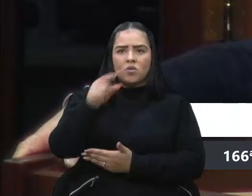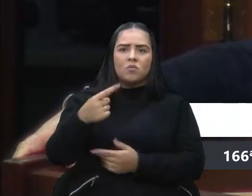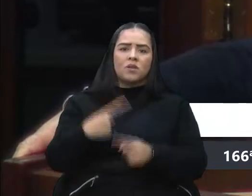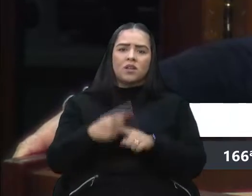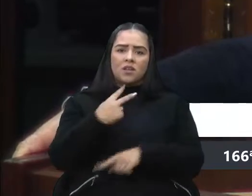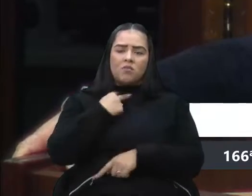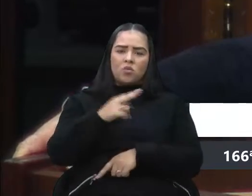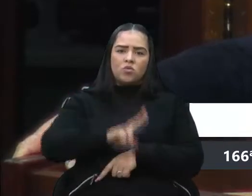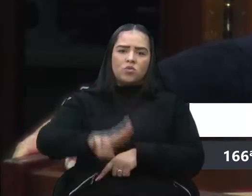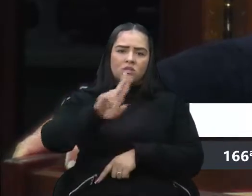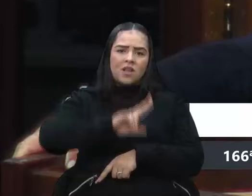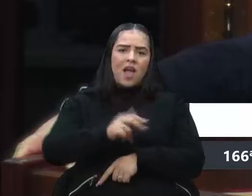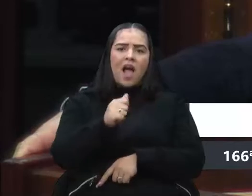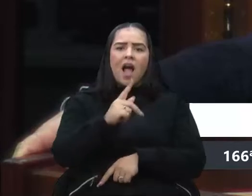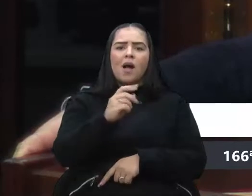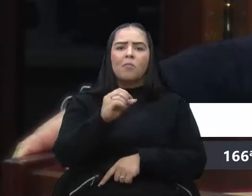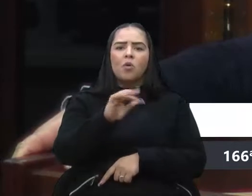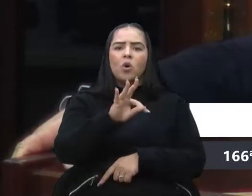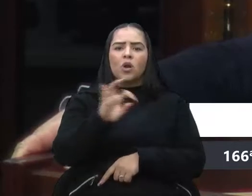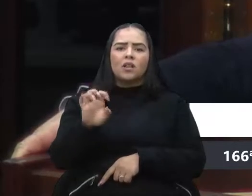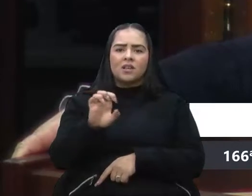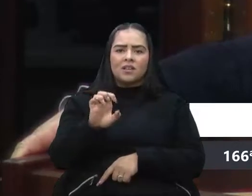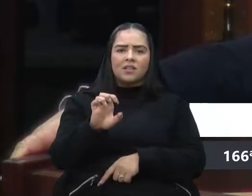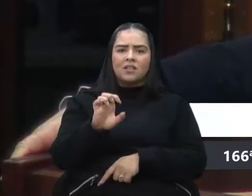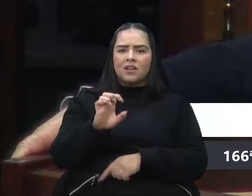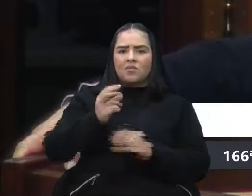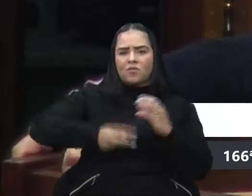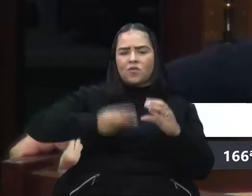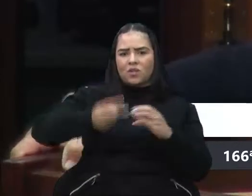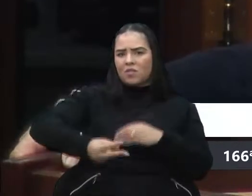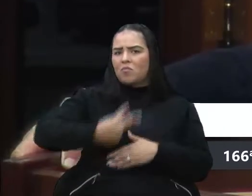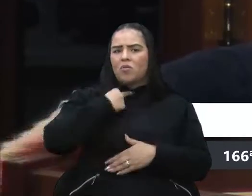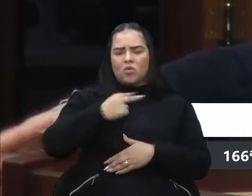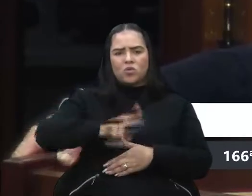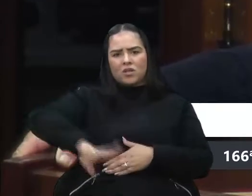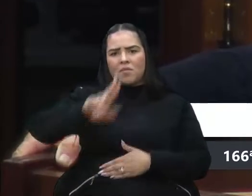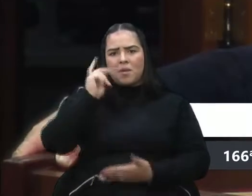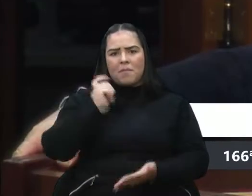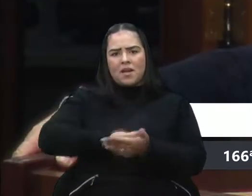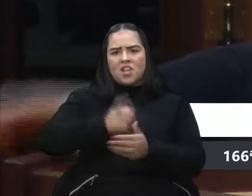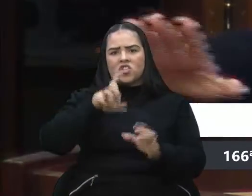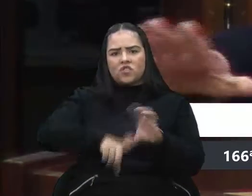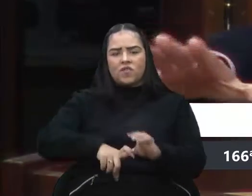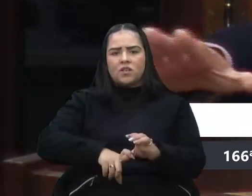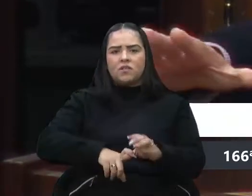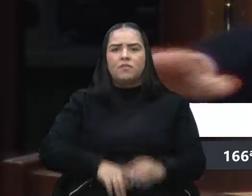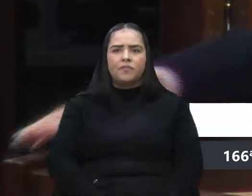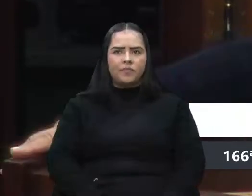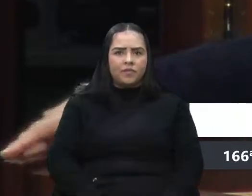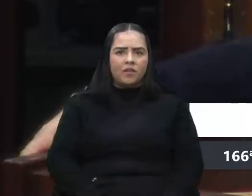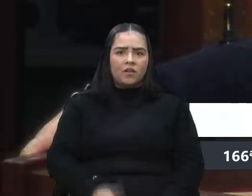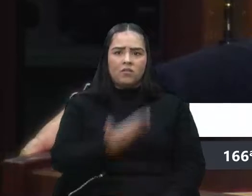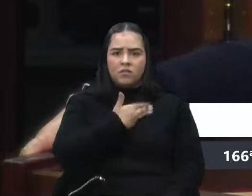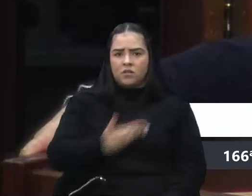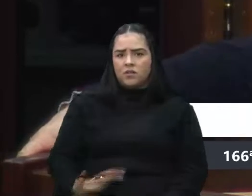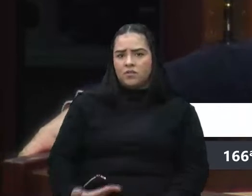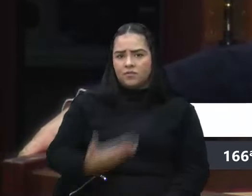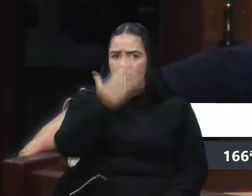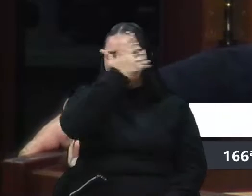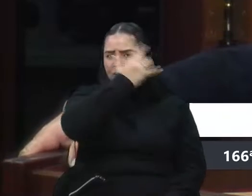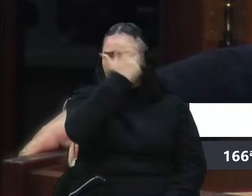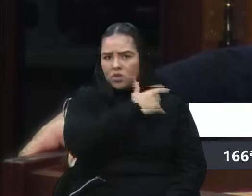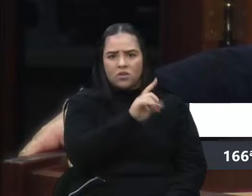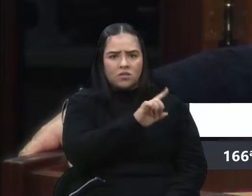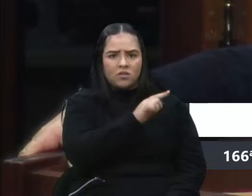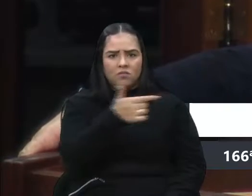isso. Aporte da Câmara para a festa da uva nem pode usar para pagar dívida. O governo Adilon não tem culpa se herdou uma